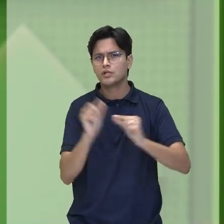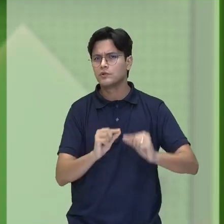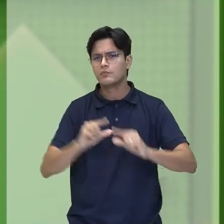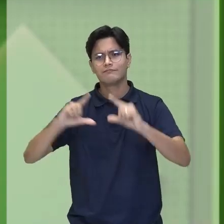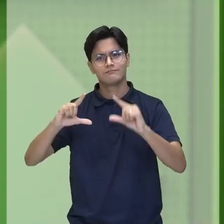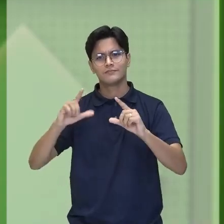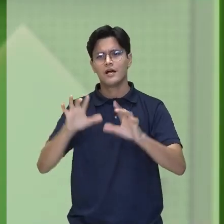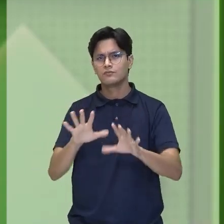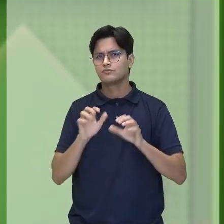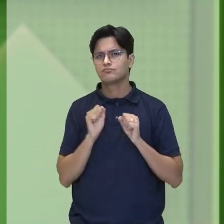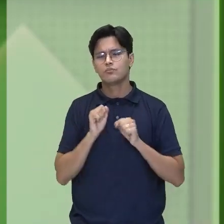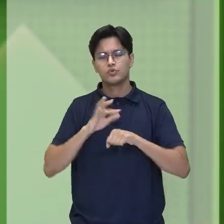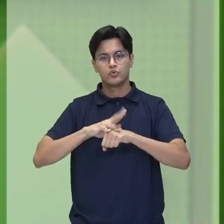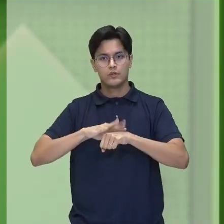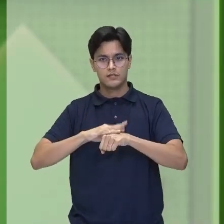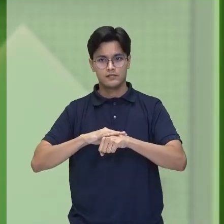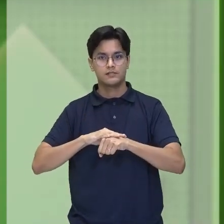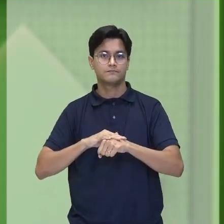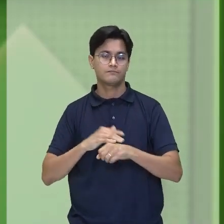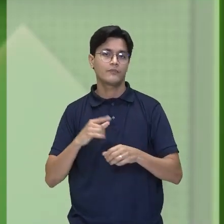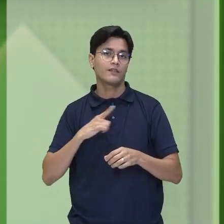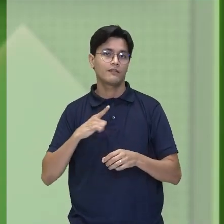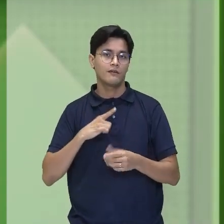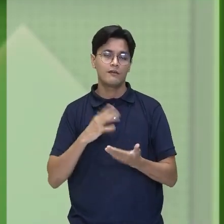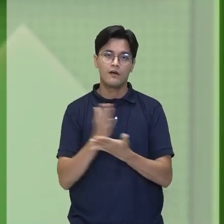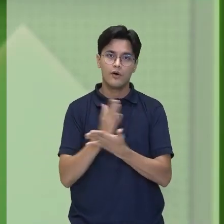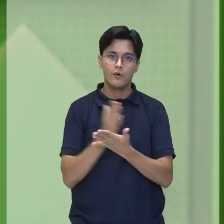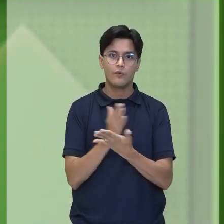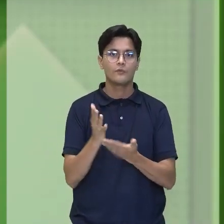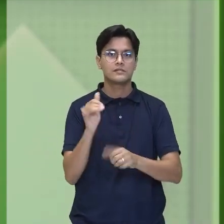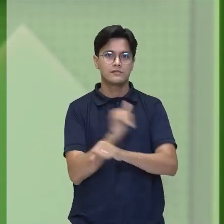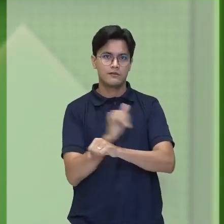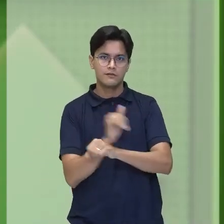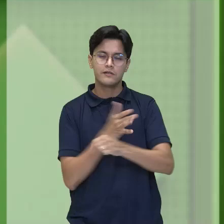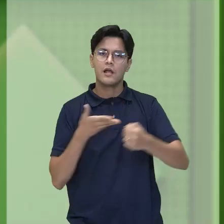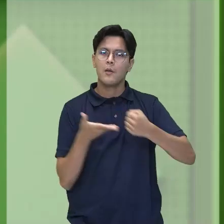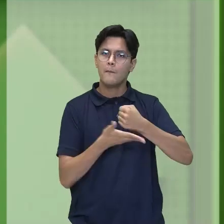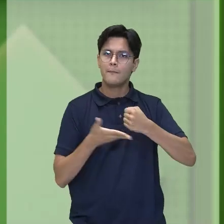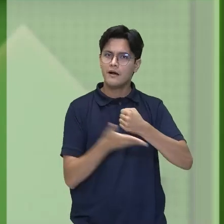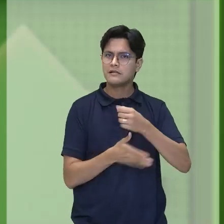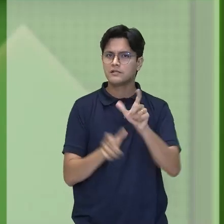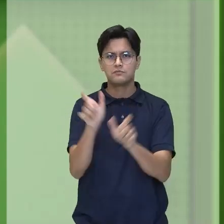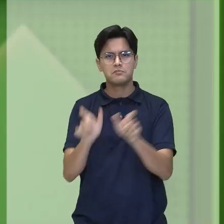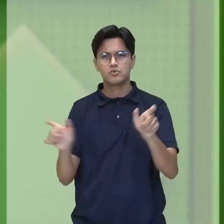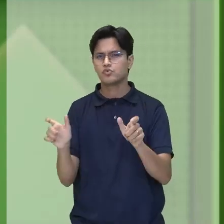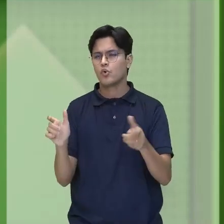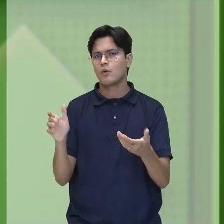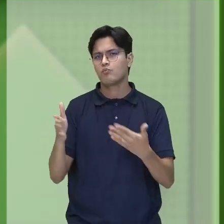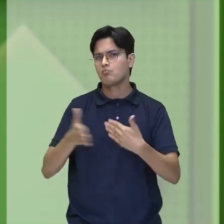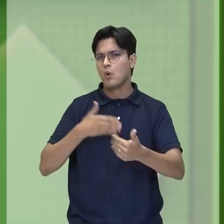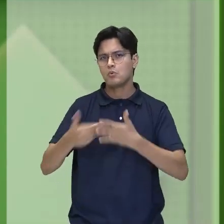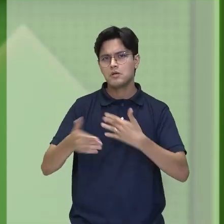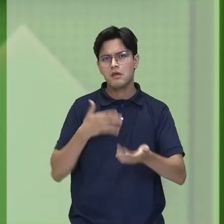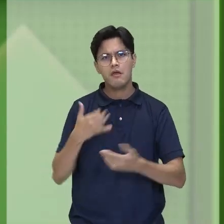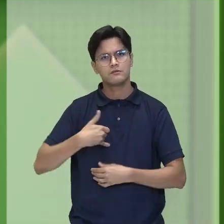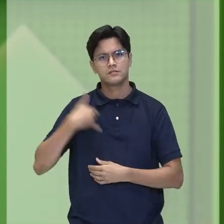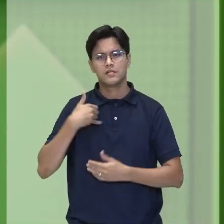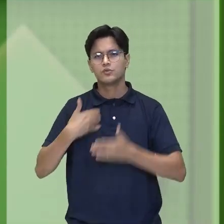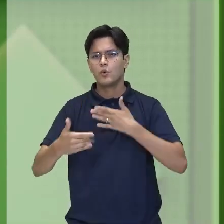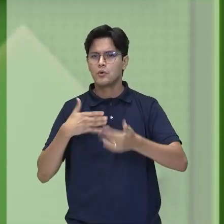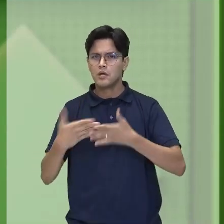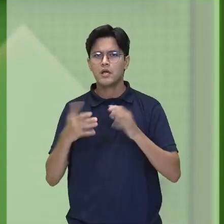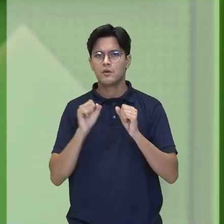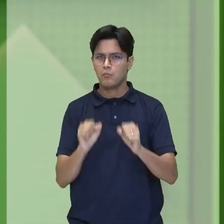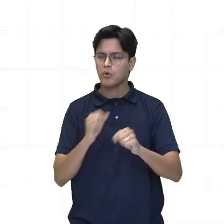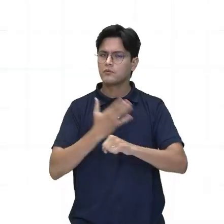doenças. Existem algumas medidas que são muito básicas, que qualquer pessoa, em qualquer idade, pode colocar em prática.